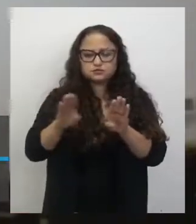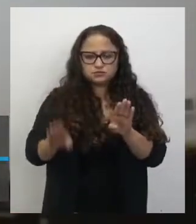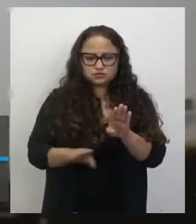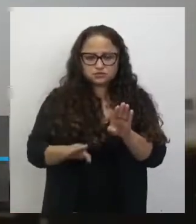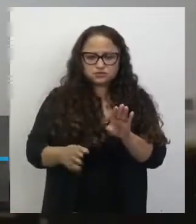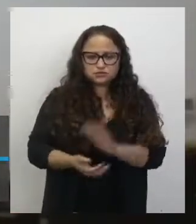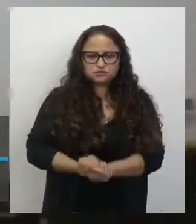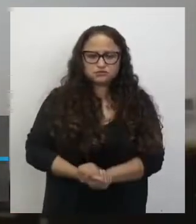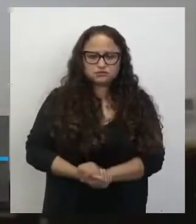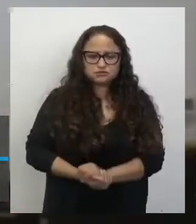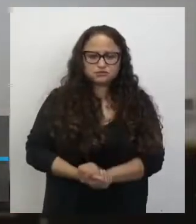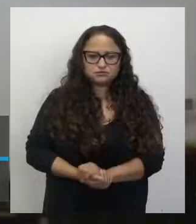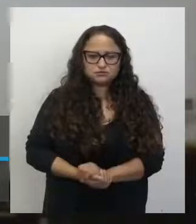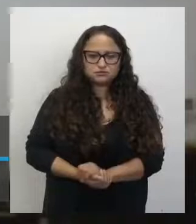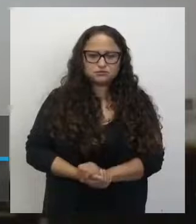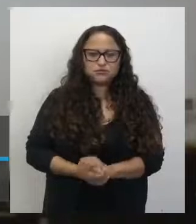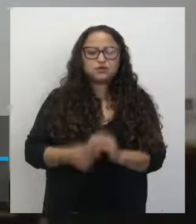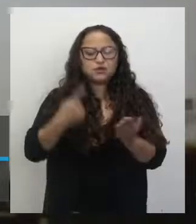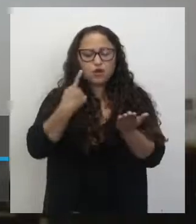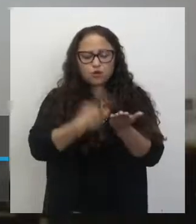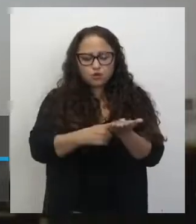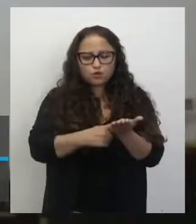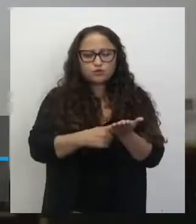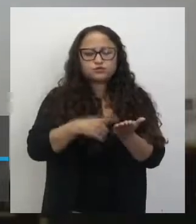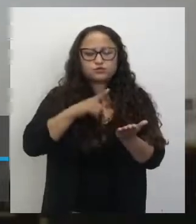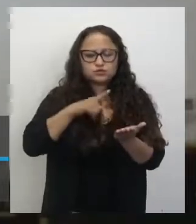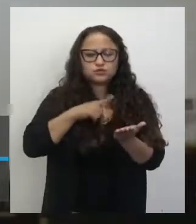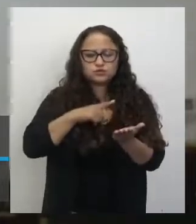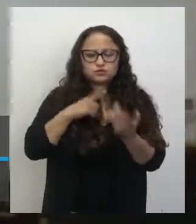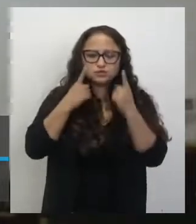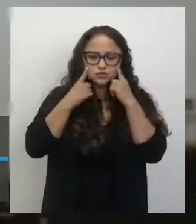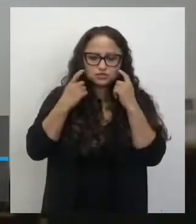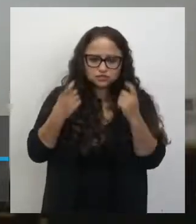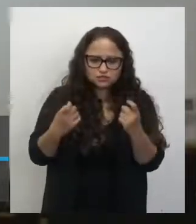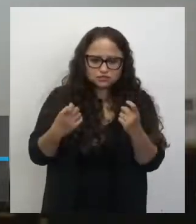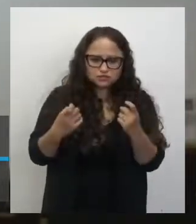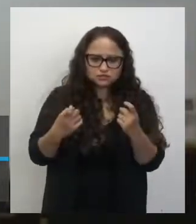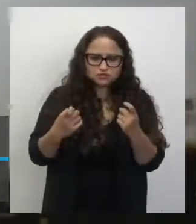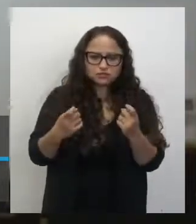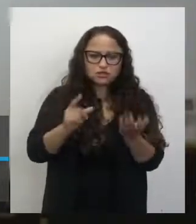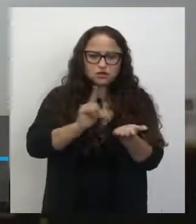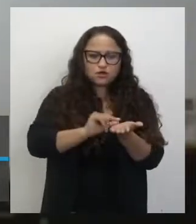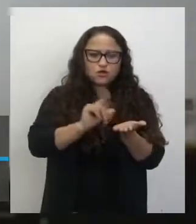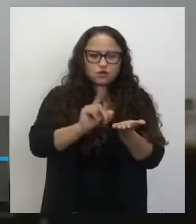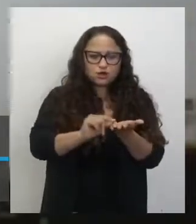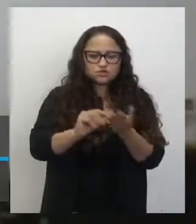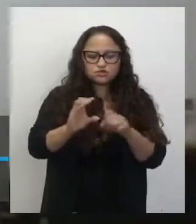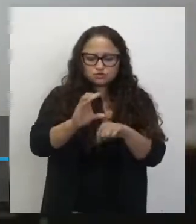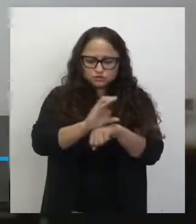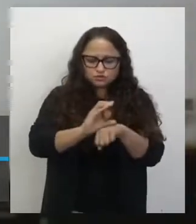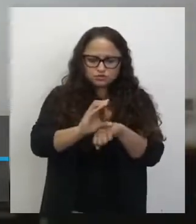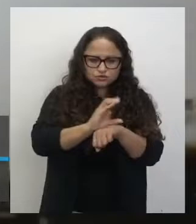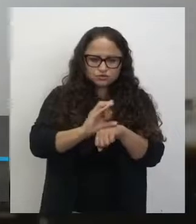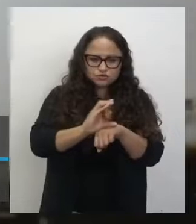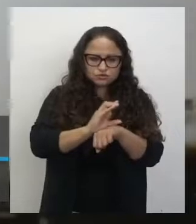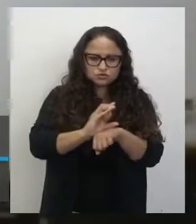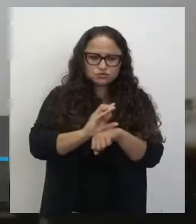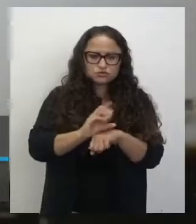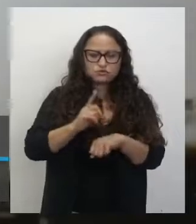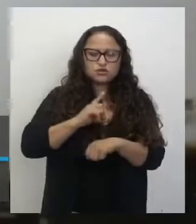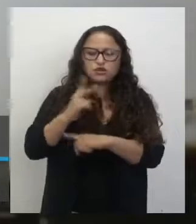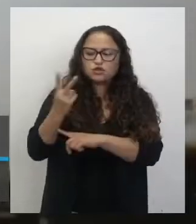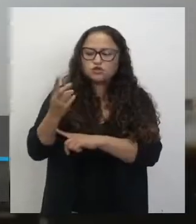queria citar alguma coisa para vocês que eu acho interessante aqui, né? Existe um artigo na nossa Constituição, né, o